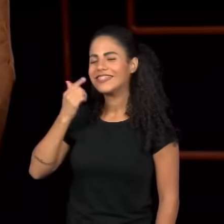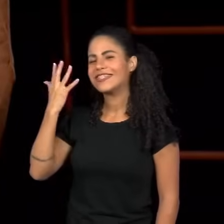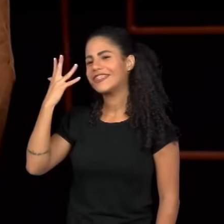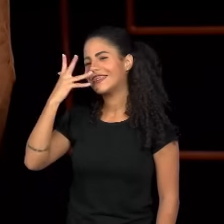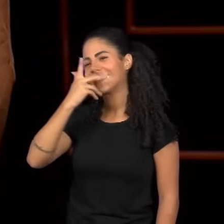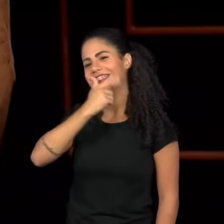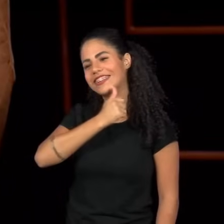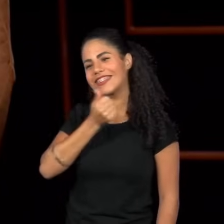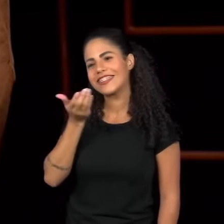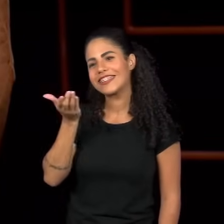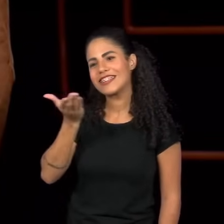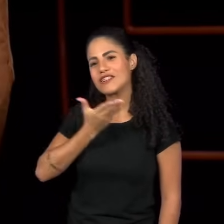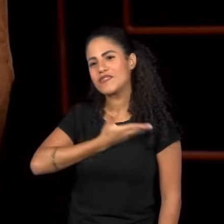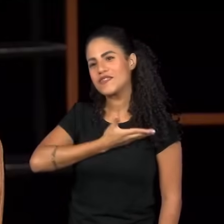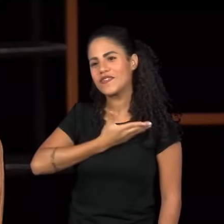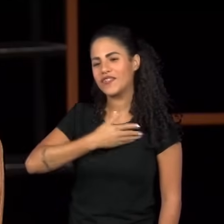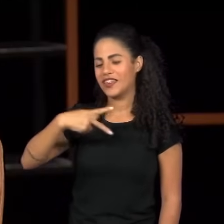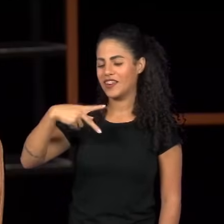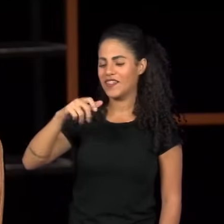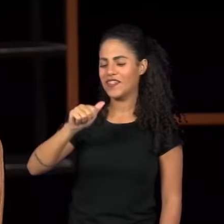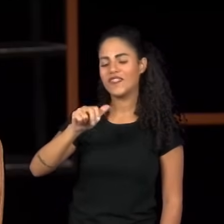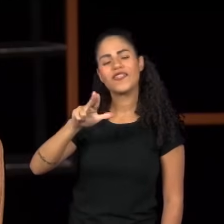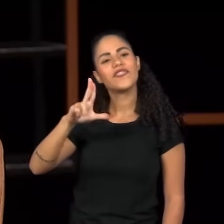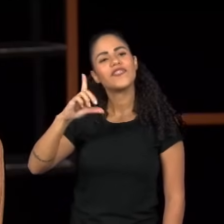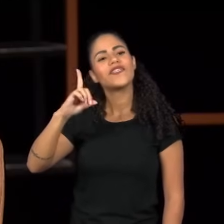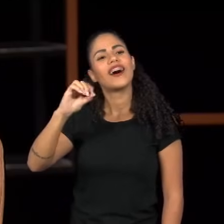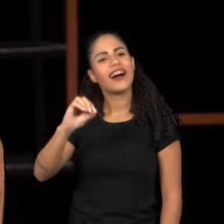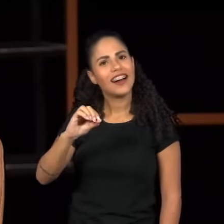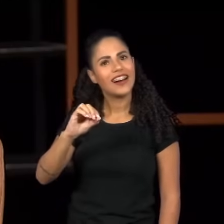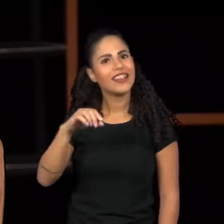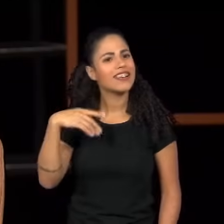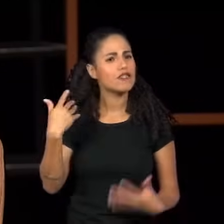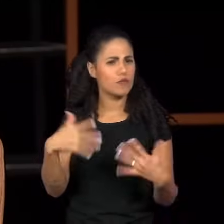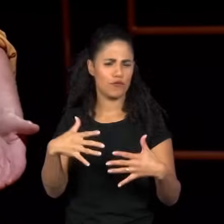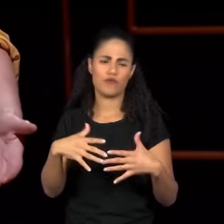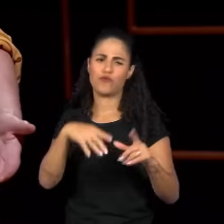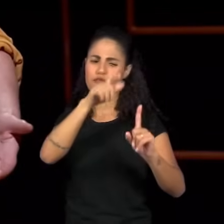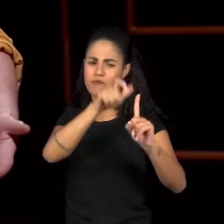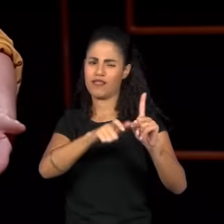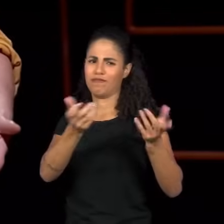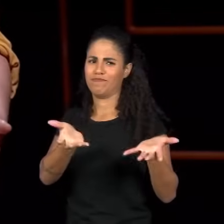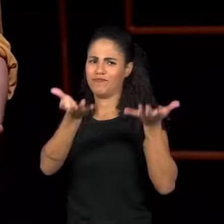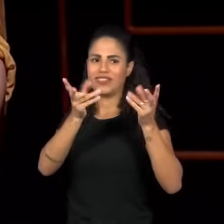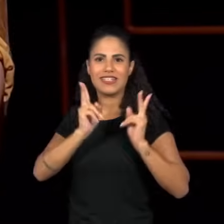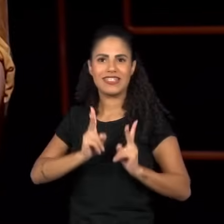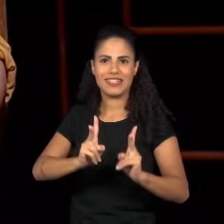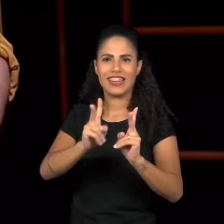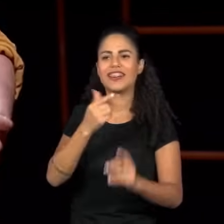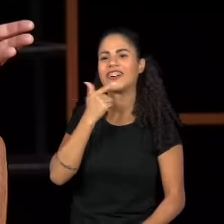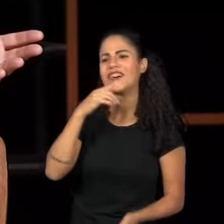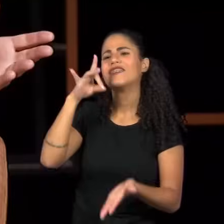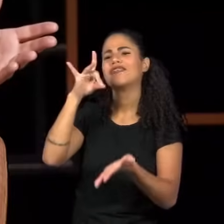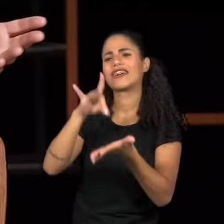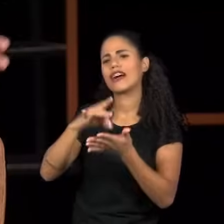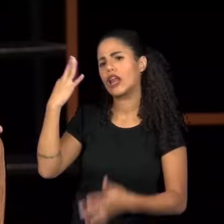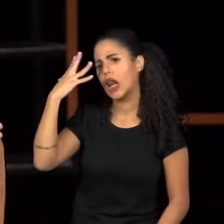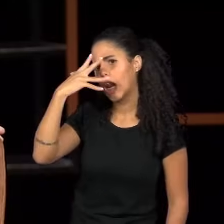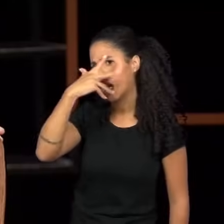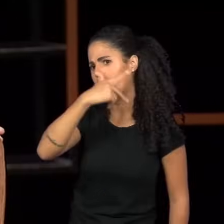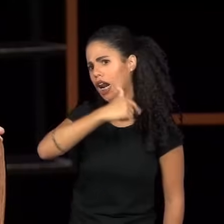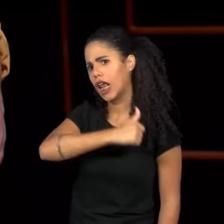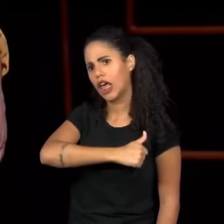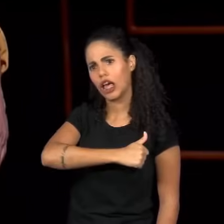Querido, né? Paulinho. Paulo Figueiredo é um lorde. Ele devia fazer Downton Abbey. Ele é um lorde inglês.